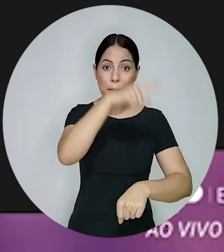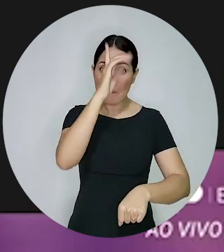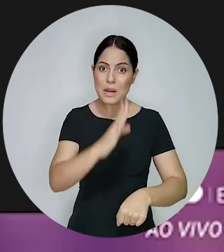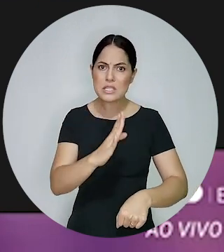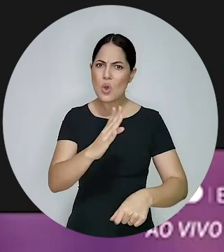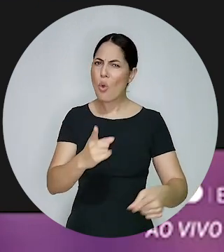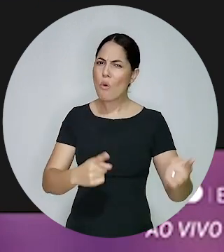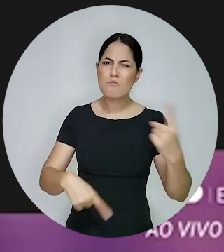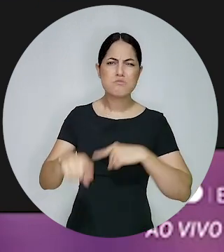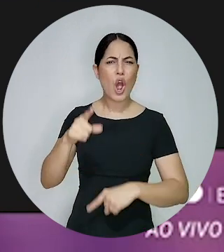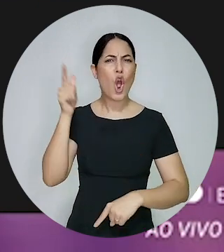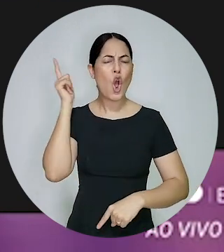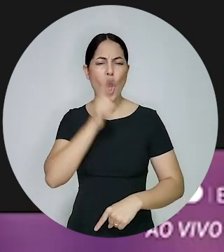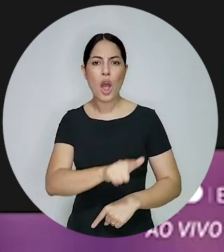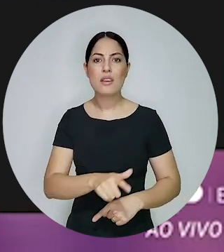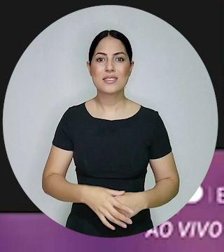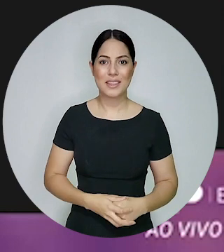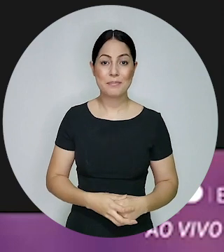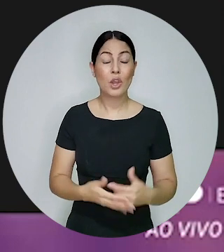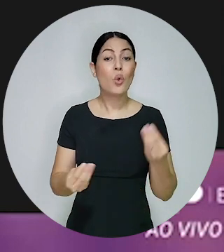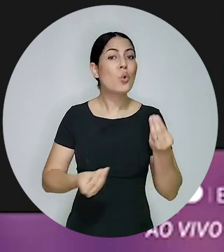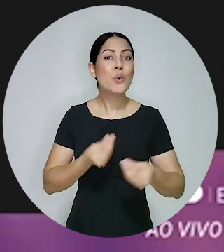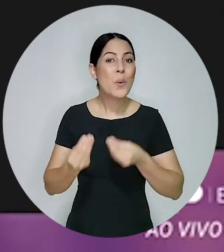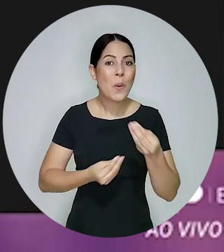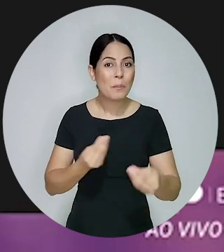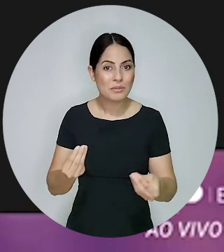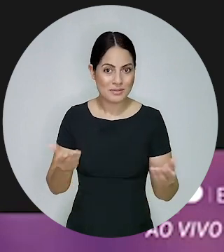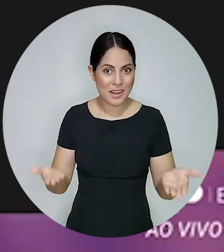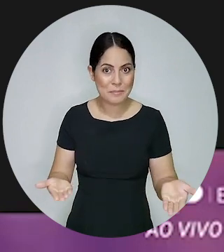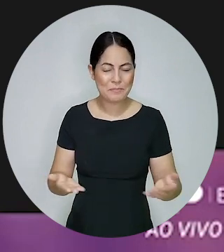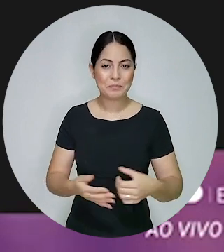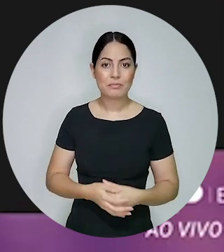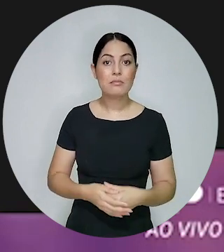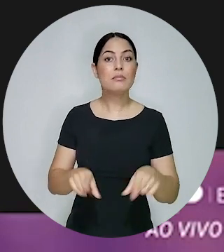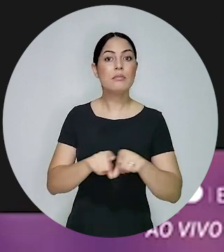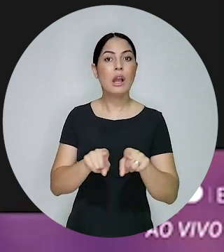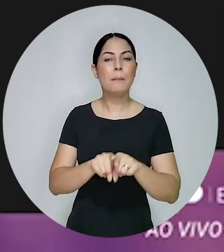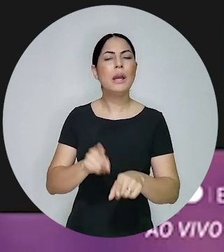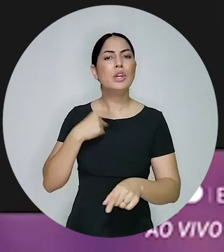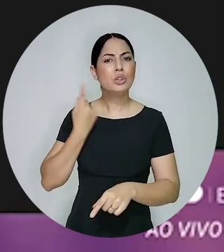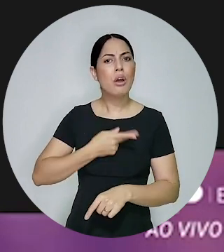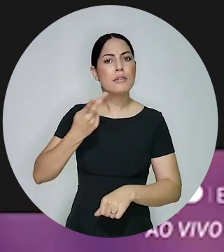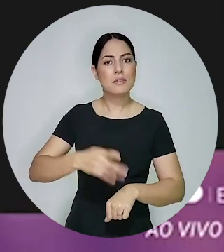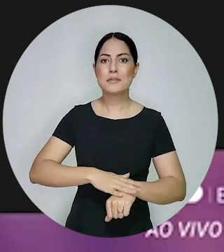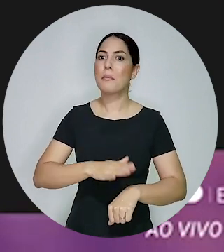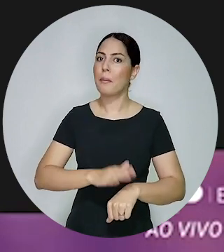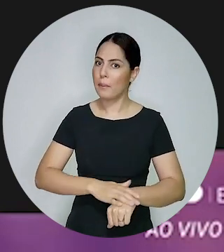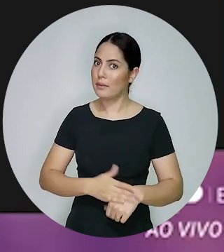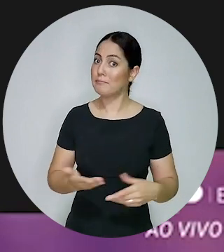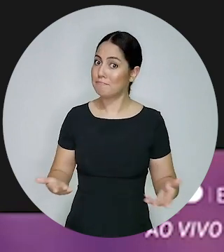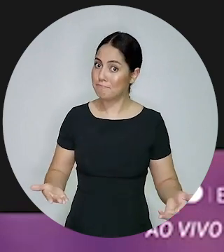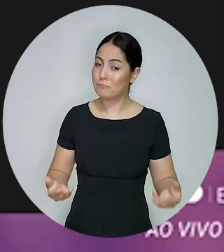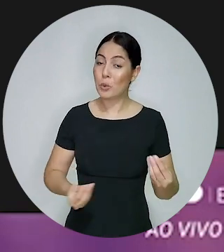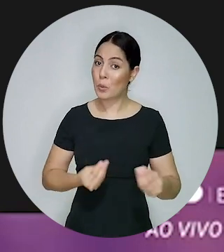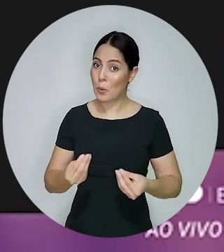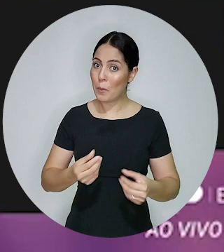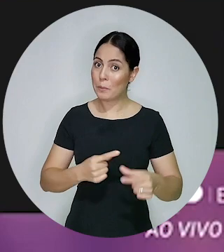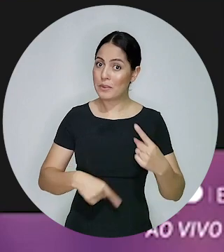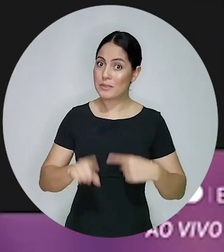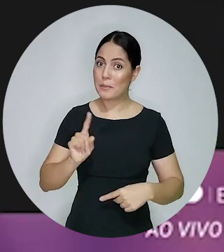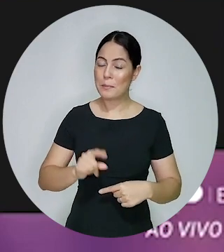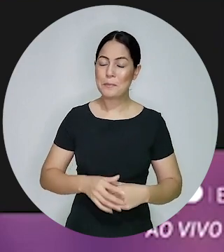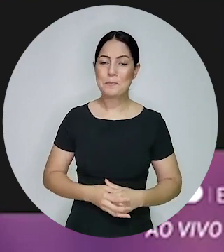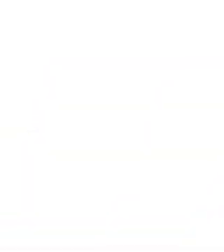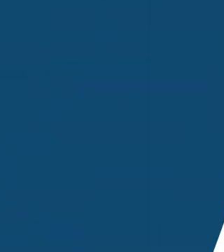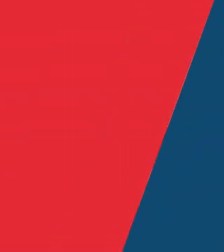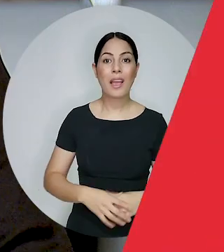conseguir transformar o Brasil, melhorar nossas instituições, que a gente está precisando bastante pelo momento